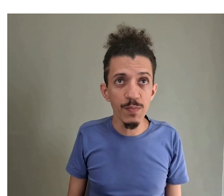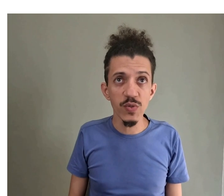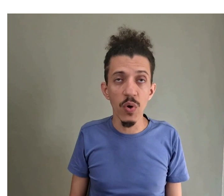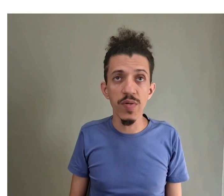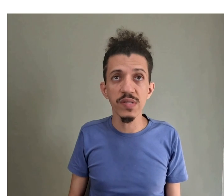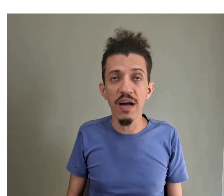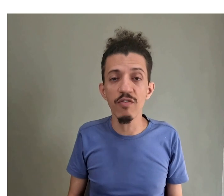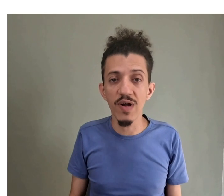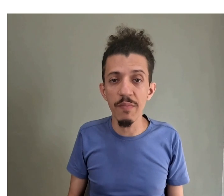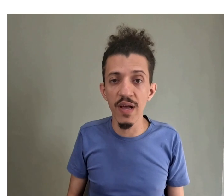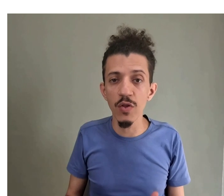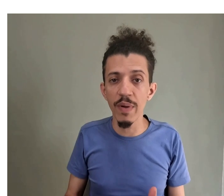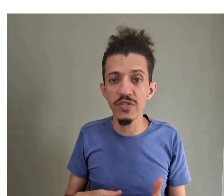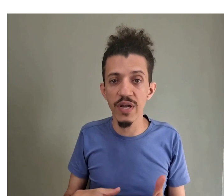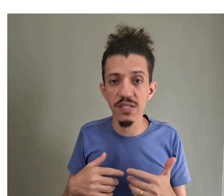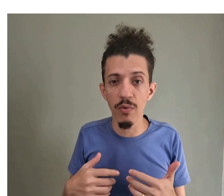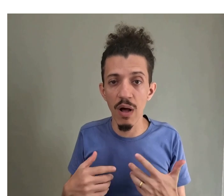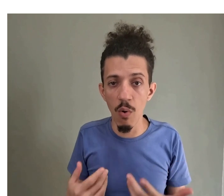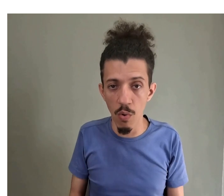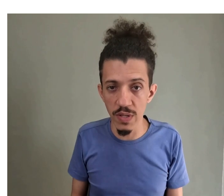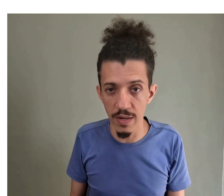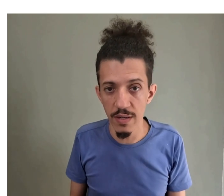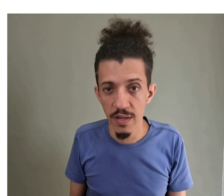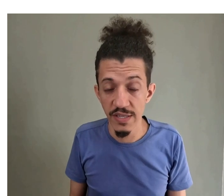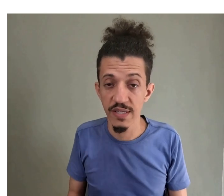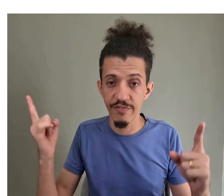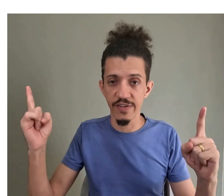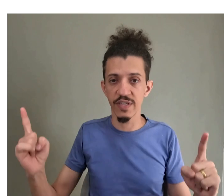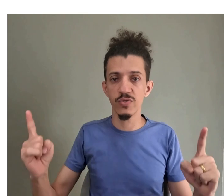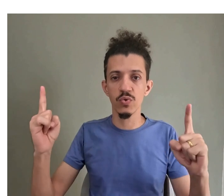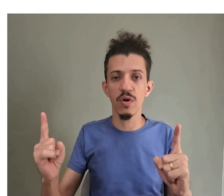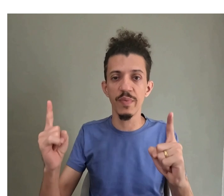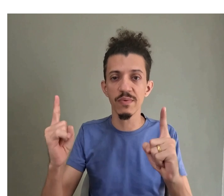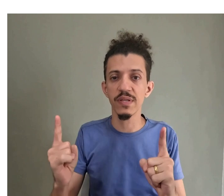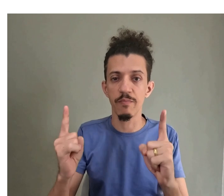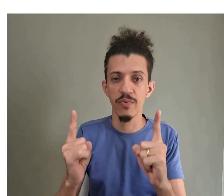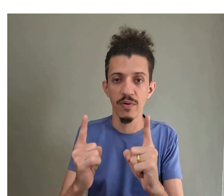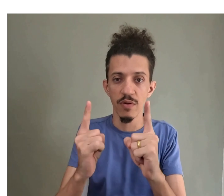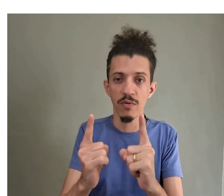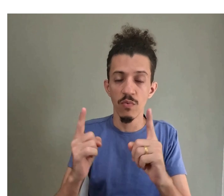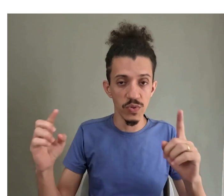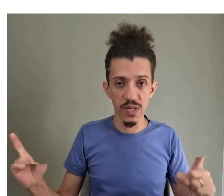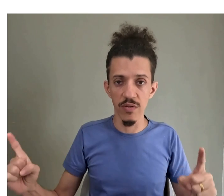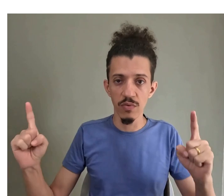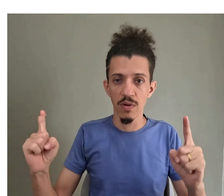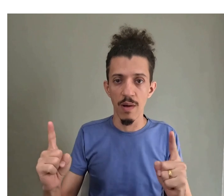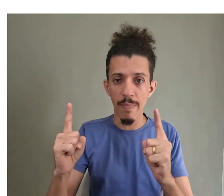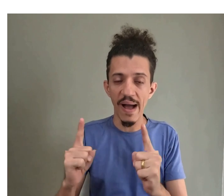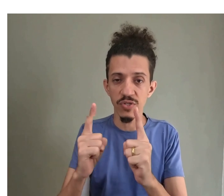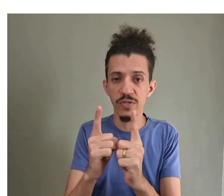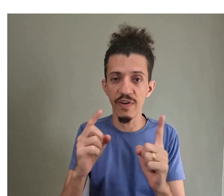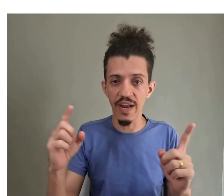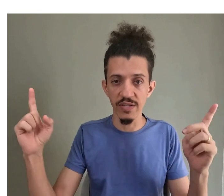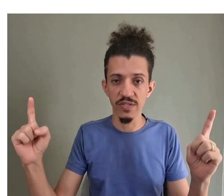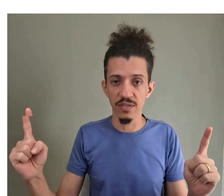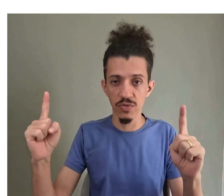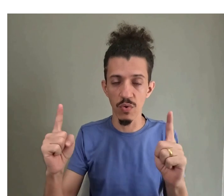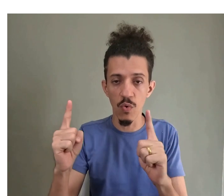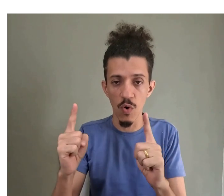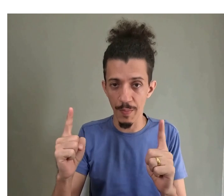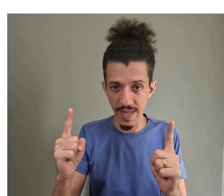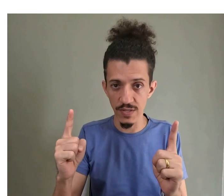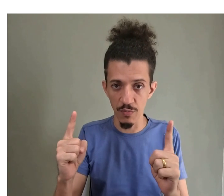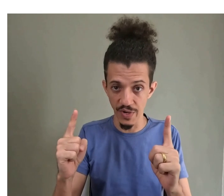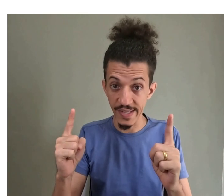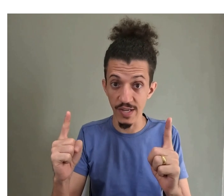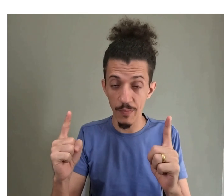duas pessoas estavam caminhando uma em direção à outra. E você está fazendo isso tudo ao mesmo tempo, usando partes diferentes do seu